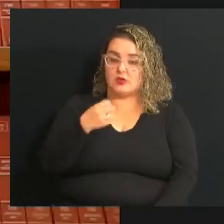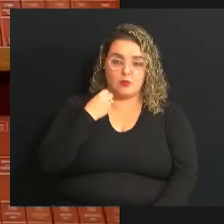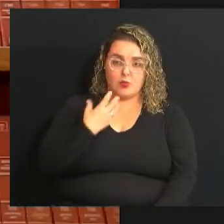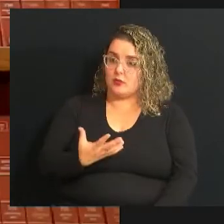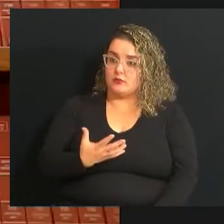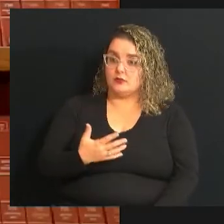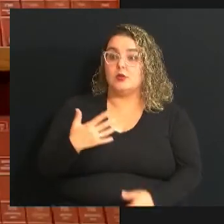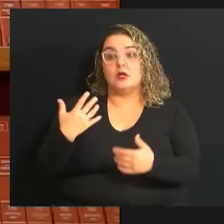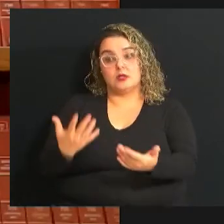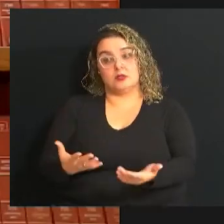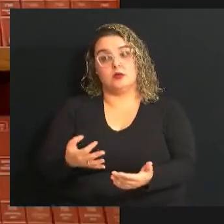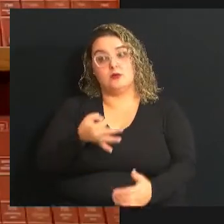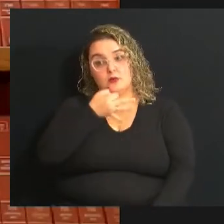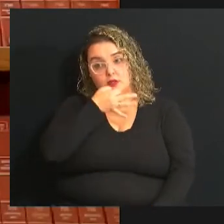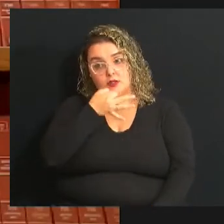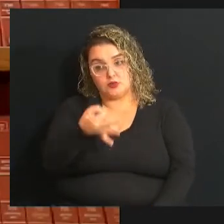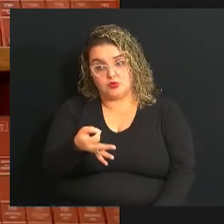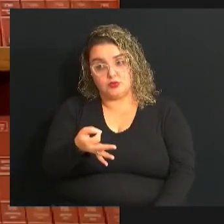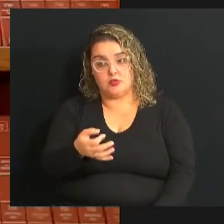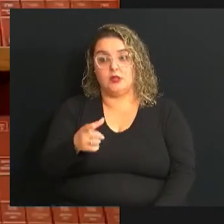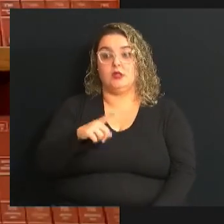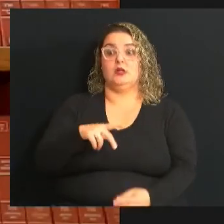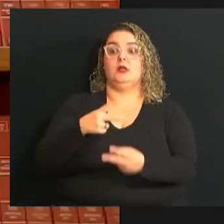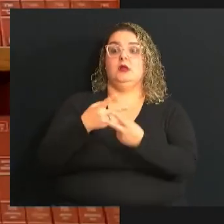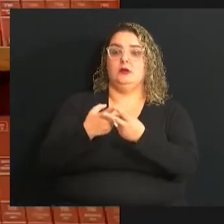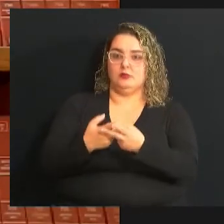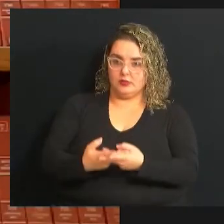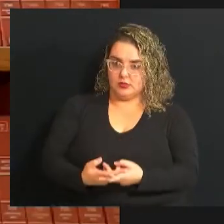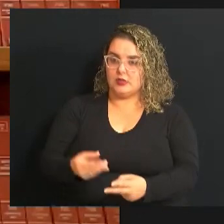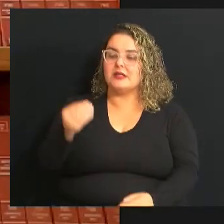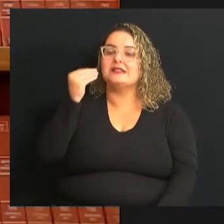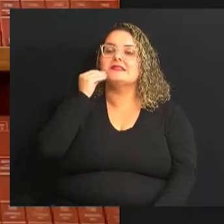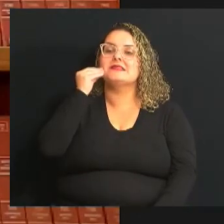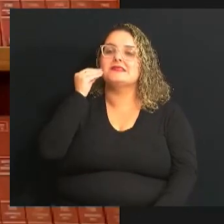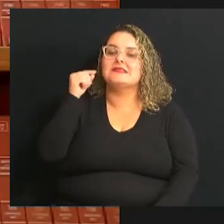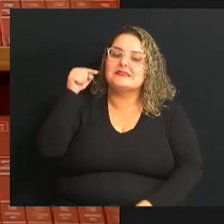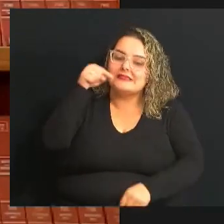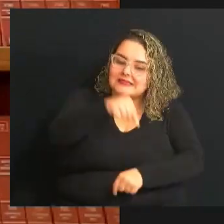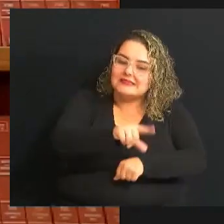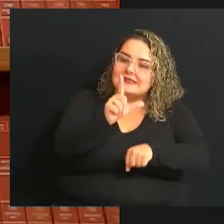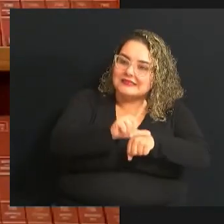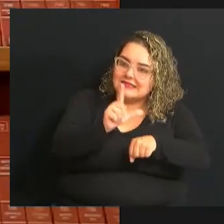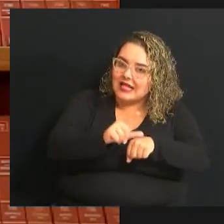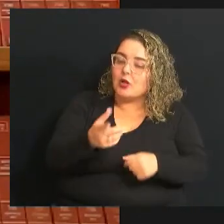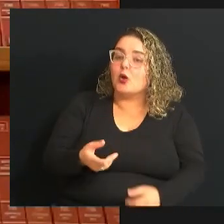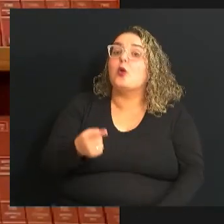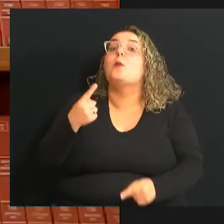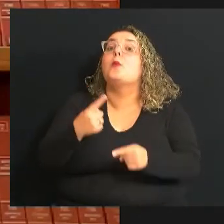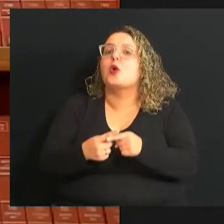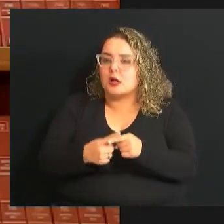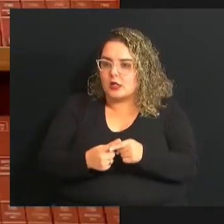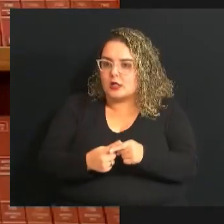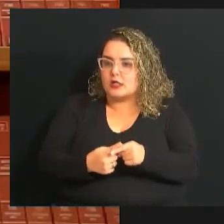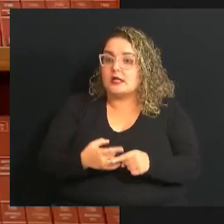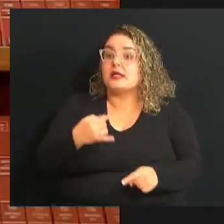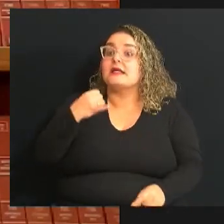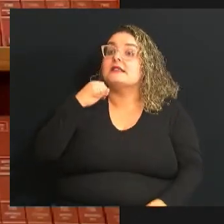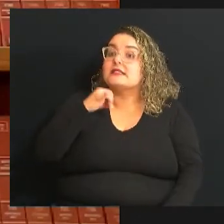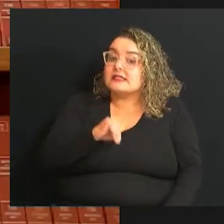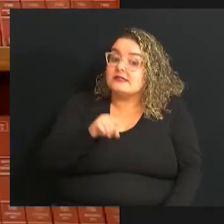Então, poder pode. Isso é importante também deixar claro, o fornecedor ele pode colocar um determinado lote, um